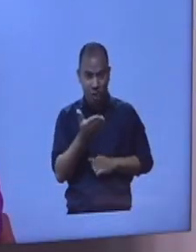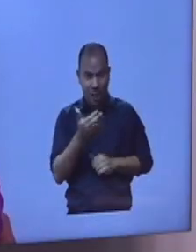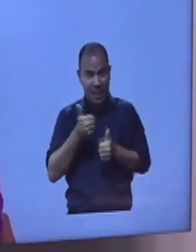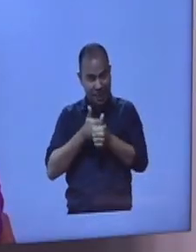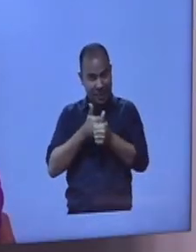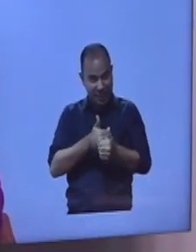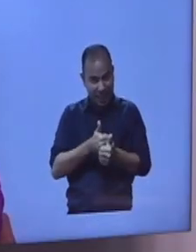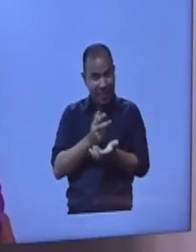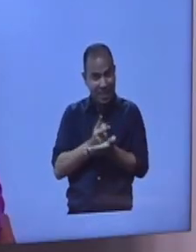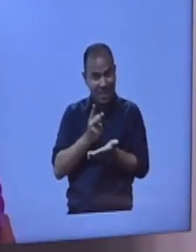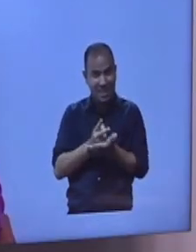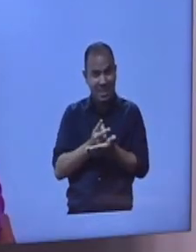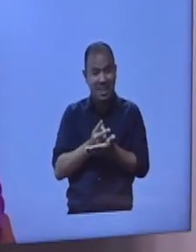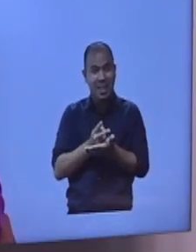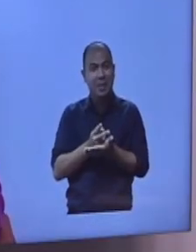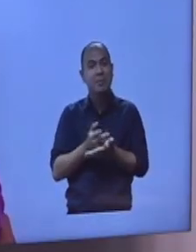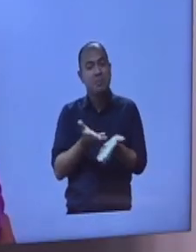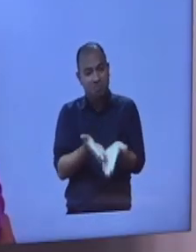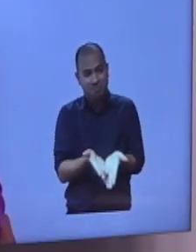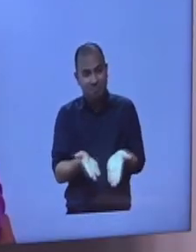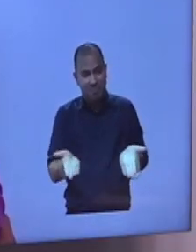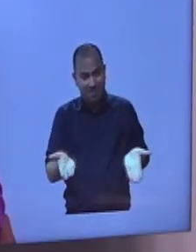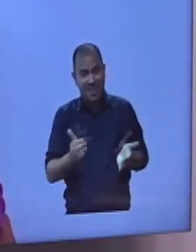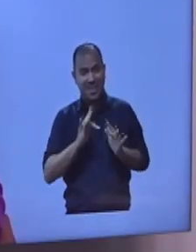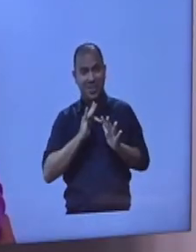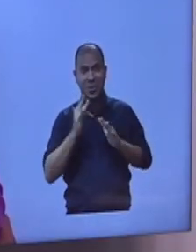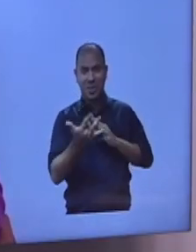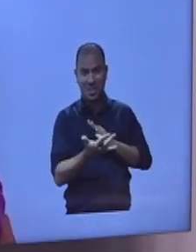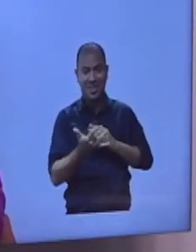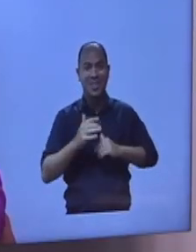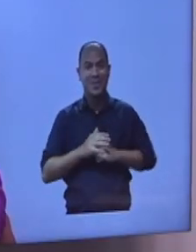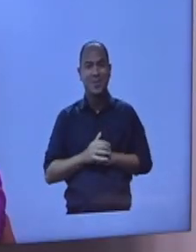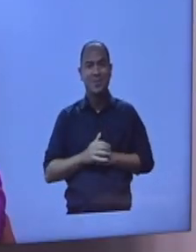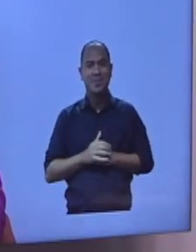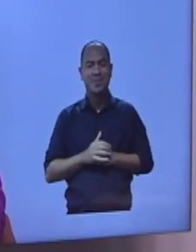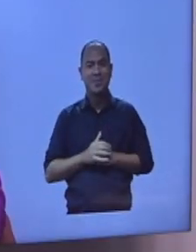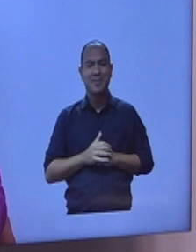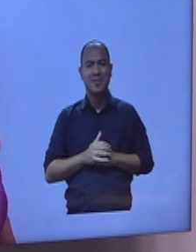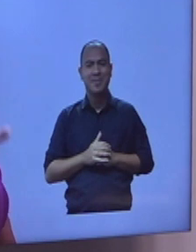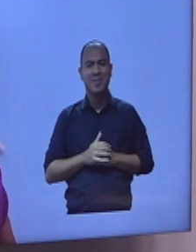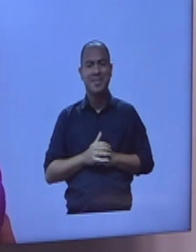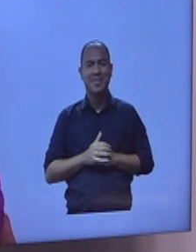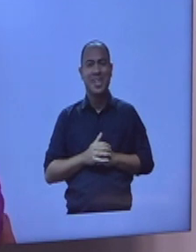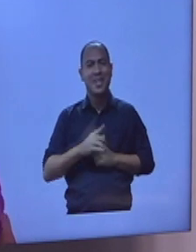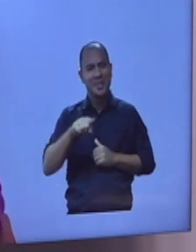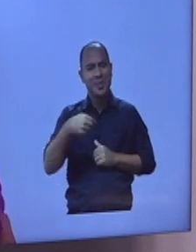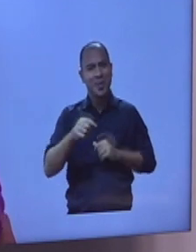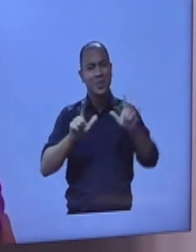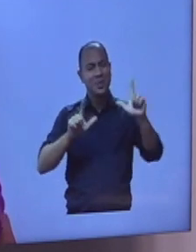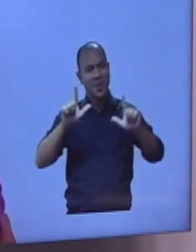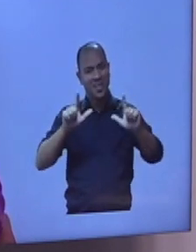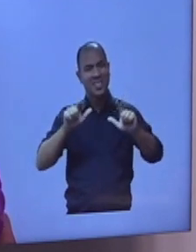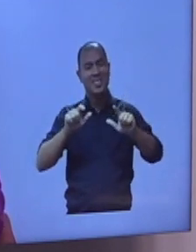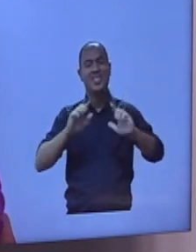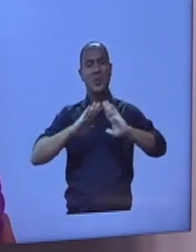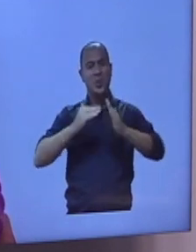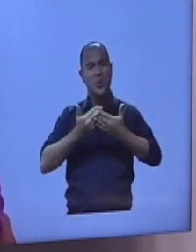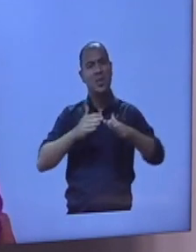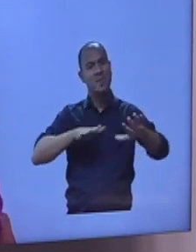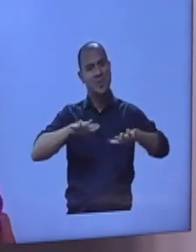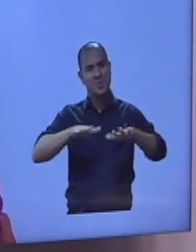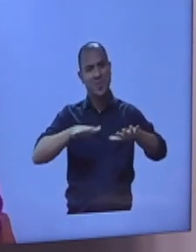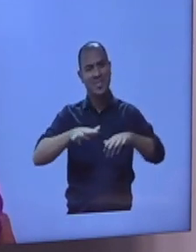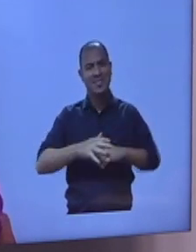aqui, que nos acompanhou. E para continuar nos acompanhando, basta nos seguir por nossas redes sociais. Até o